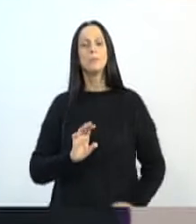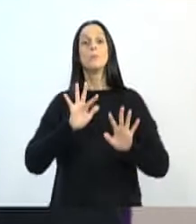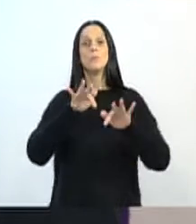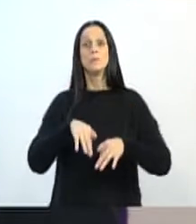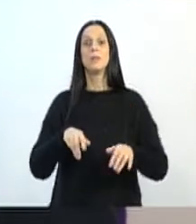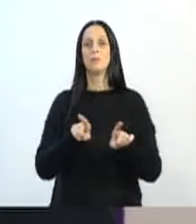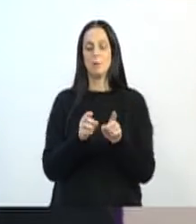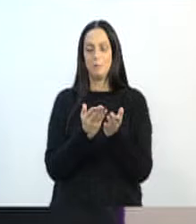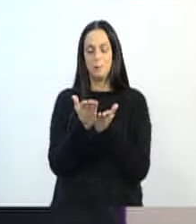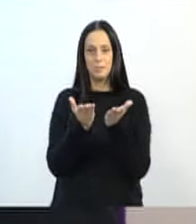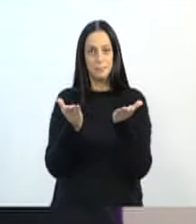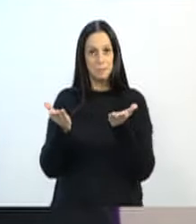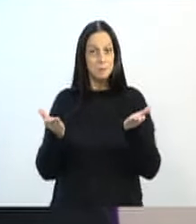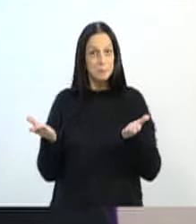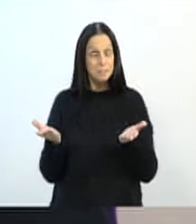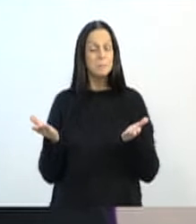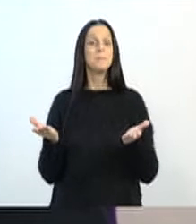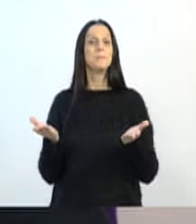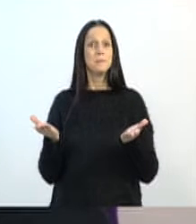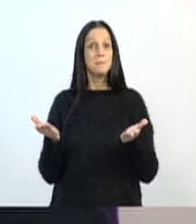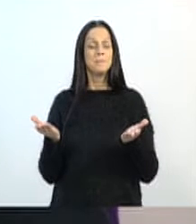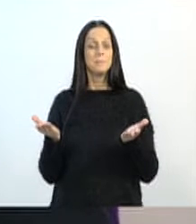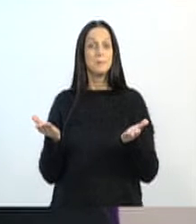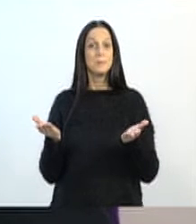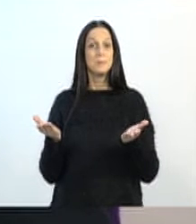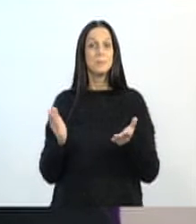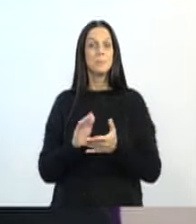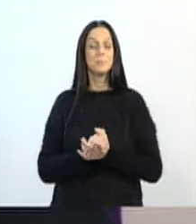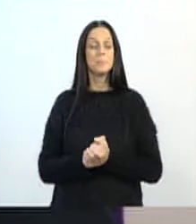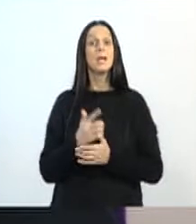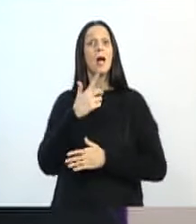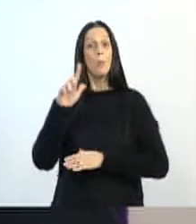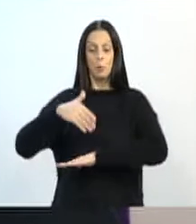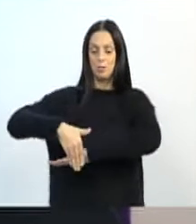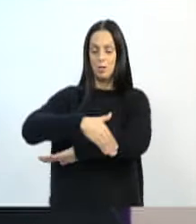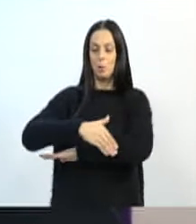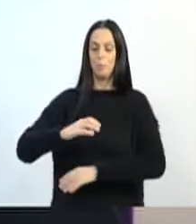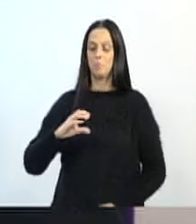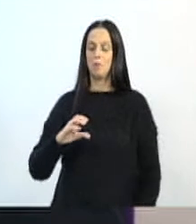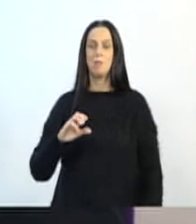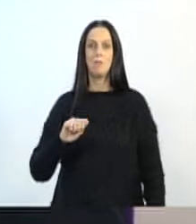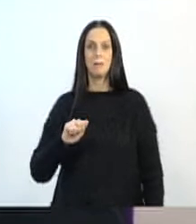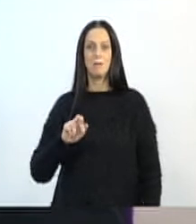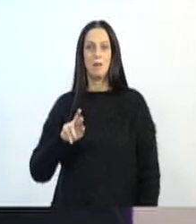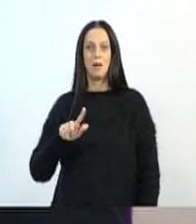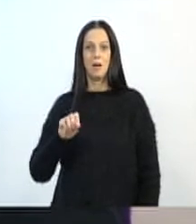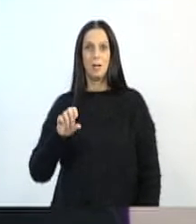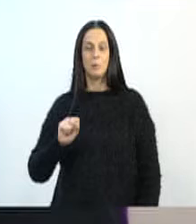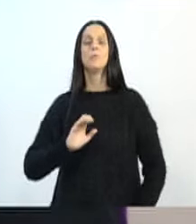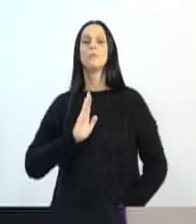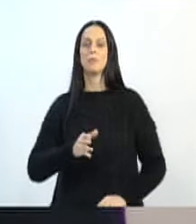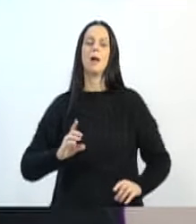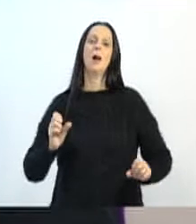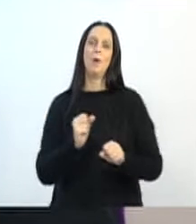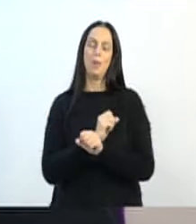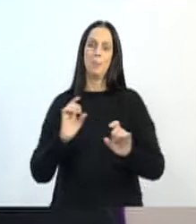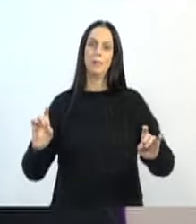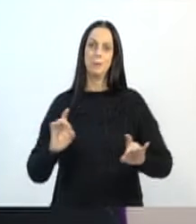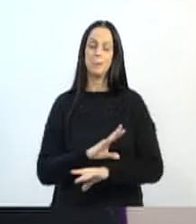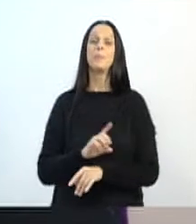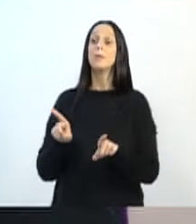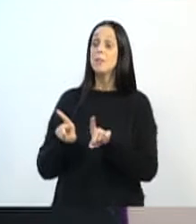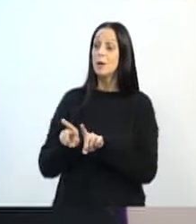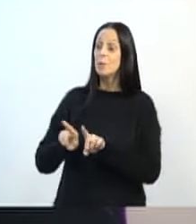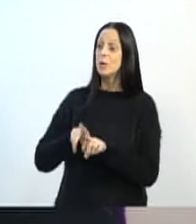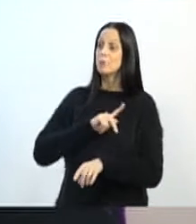essa licitação. E a Carlos Krieger já finalizou. Mas uma boa notícia que o prefeito me repassou,